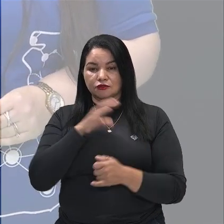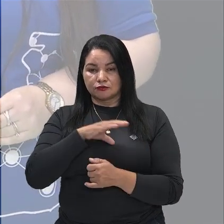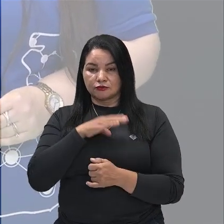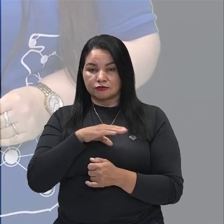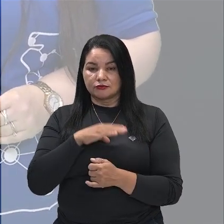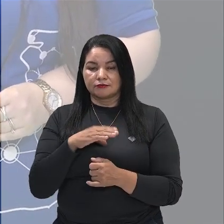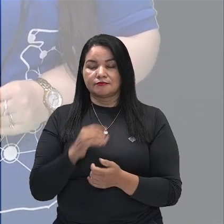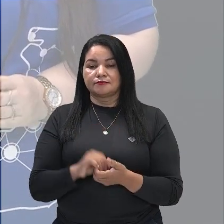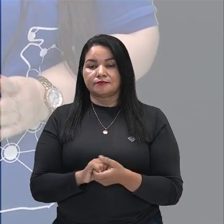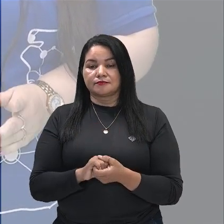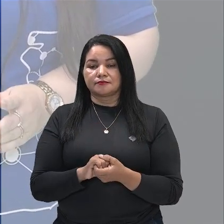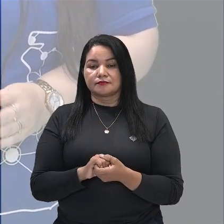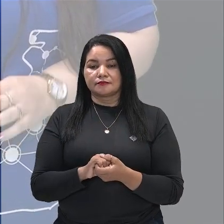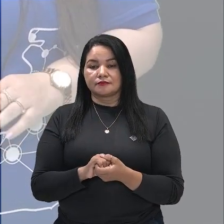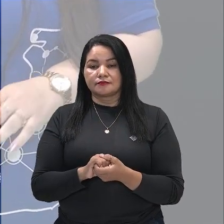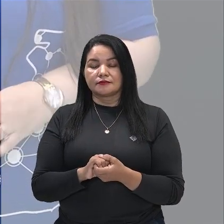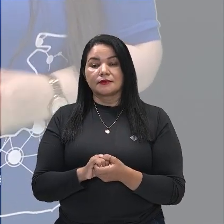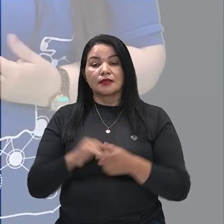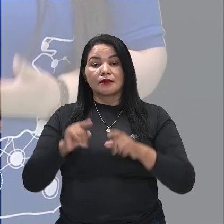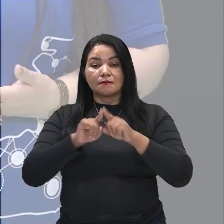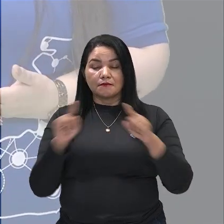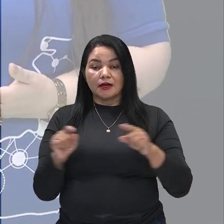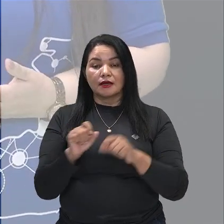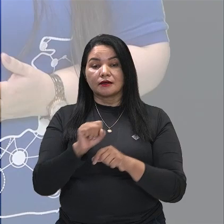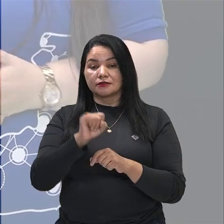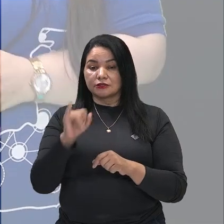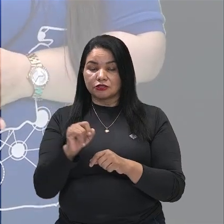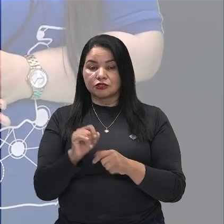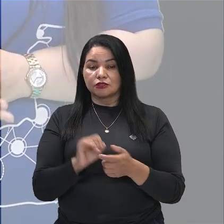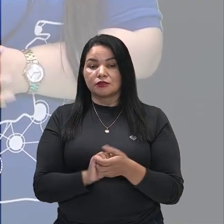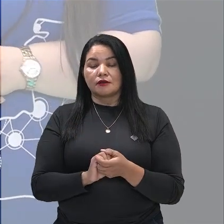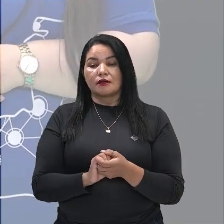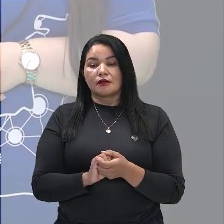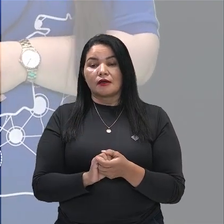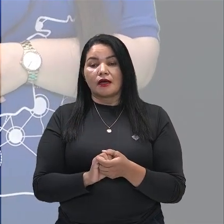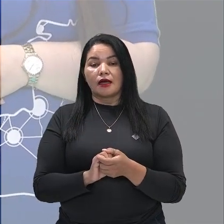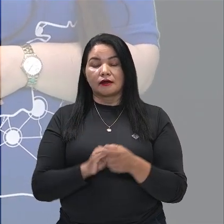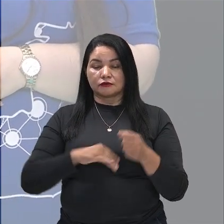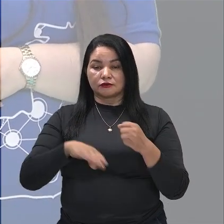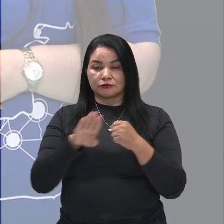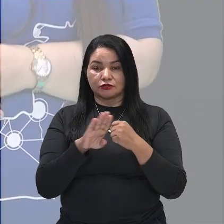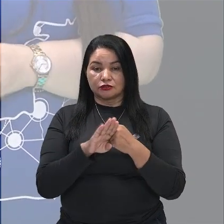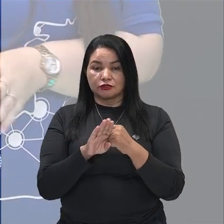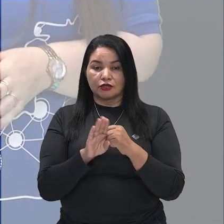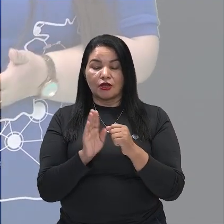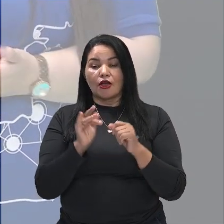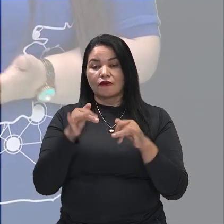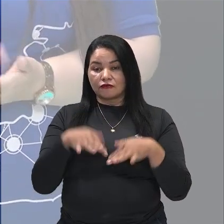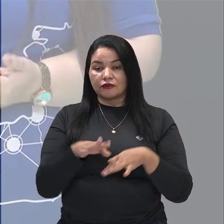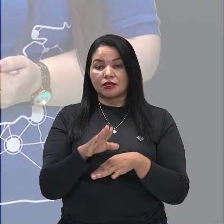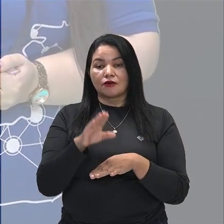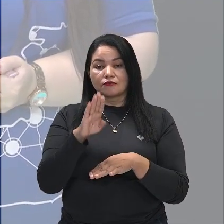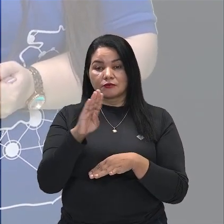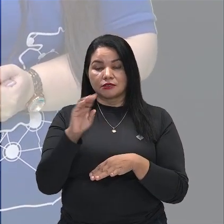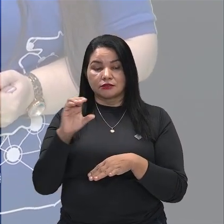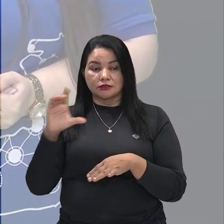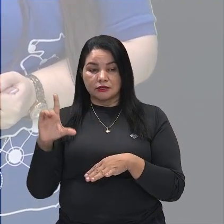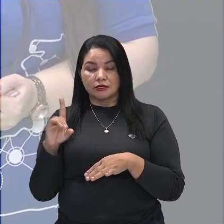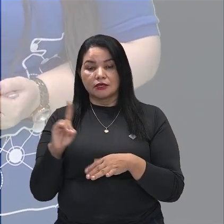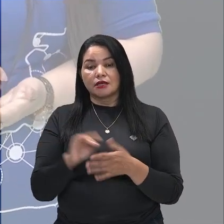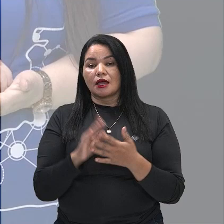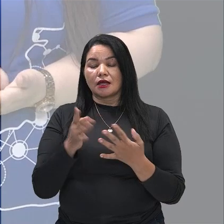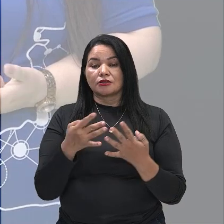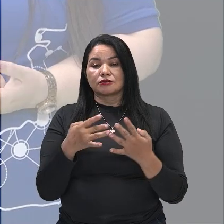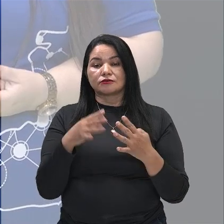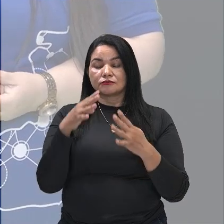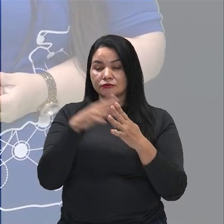esse plural. Mas, se ele substantivo termina em consonante ou vocal com tilde,